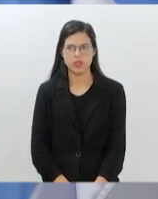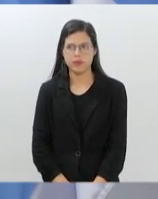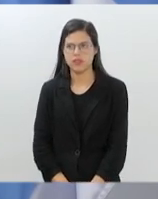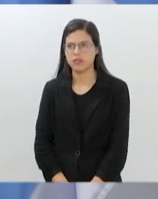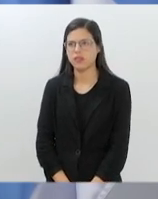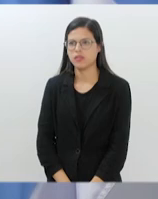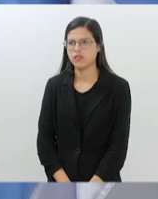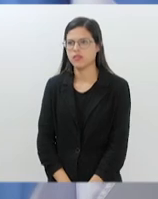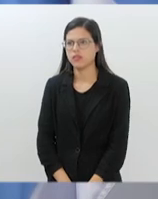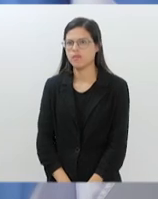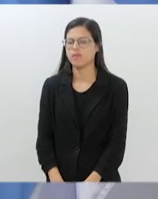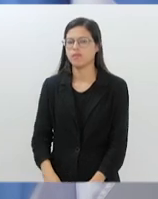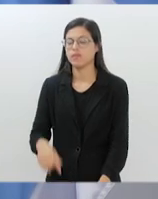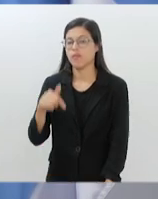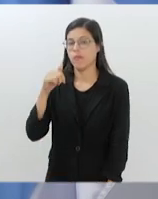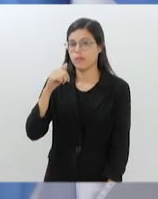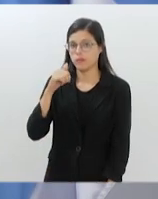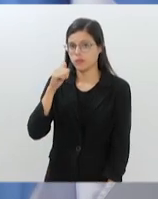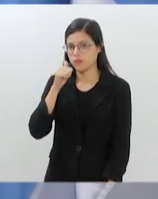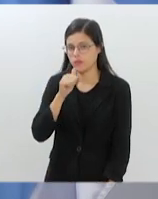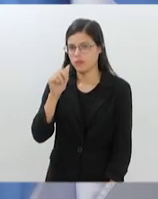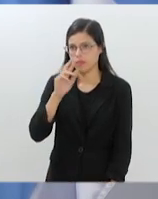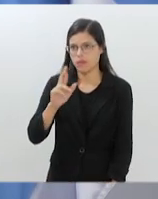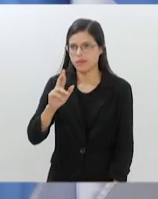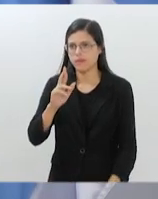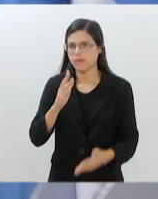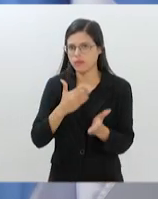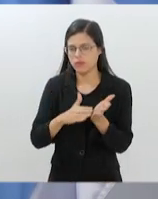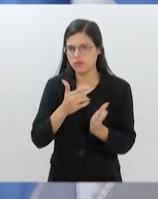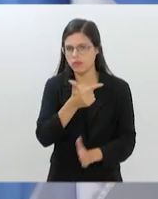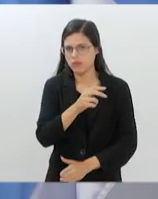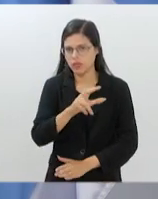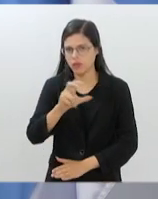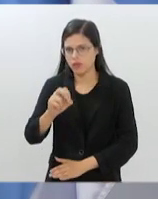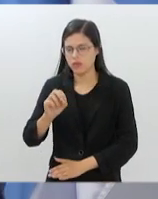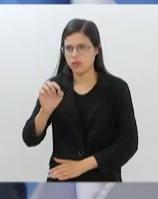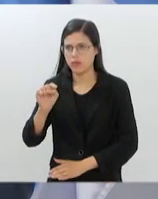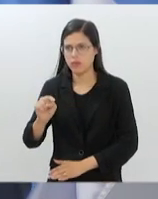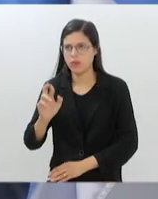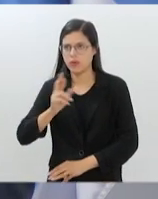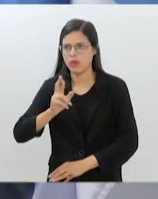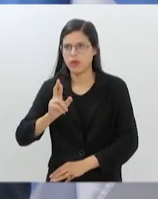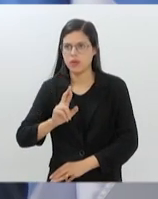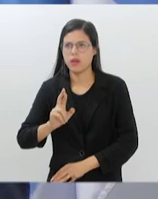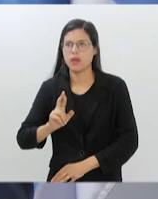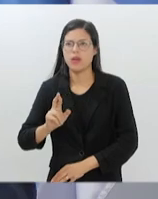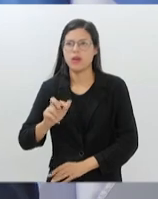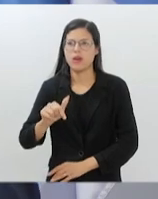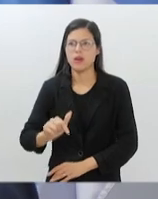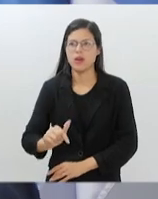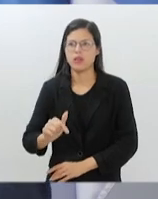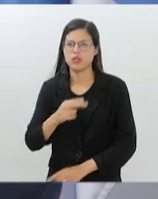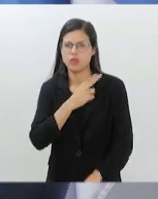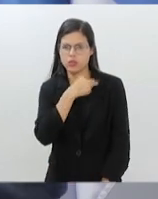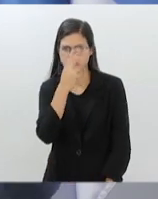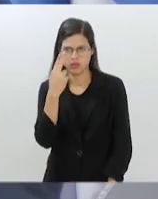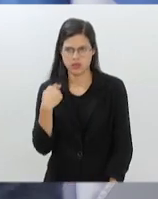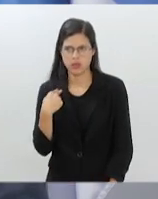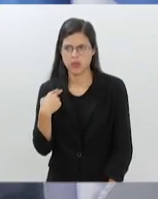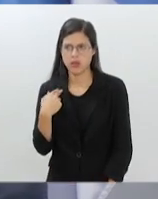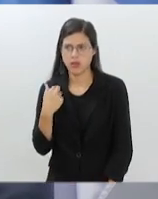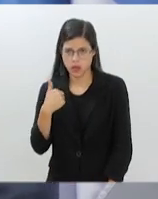senhora patrocinou o evento com R 250.000 da imagem Peregrina de Nossa Senhora eu sou